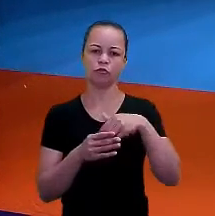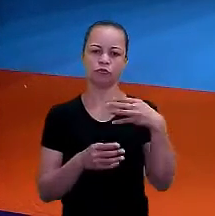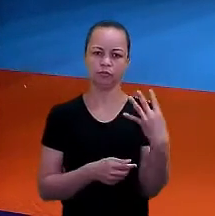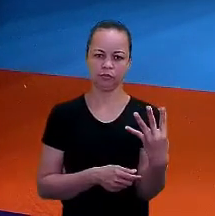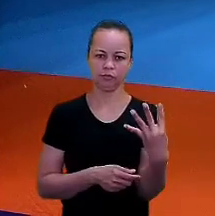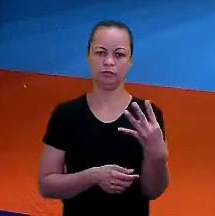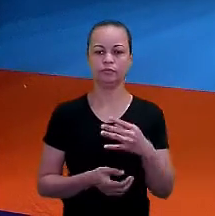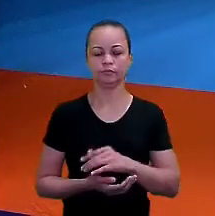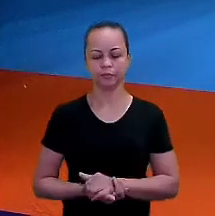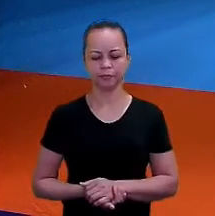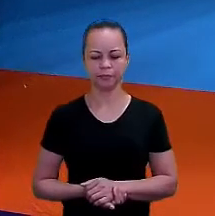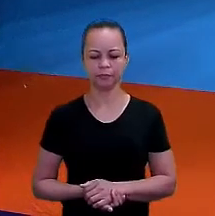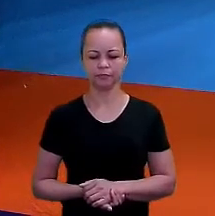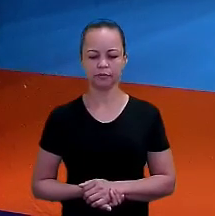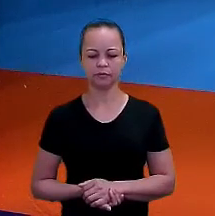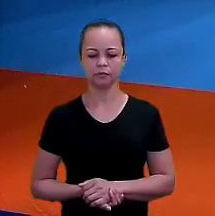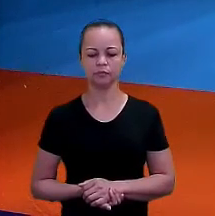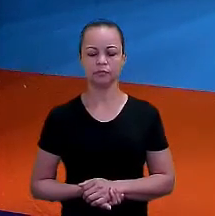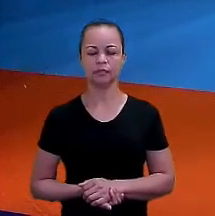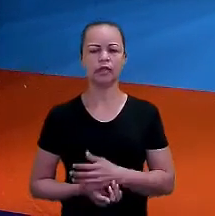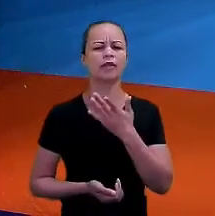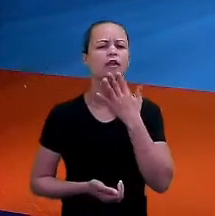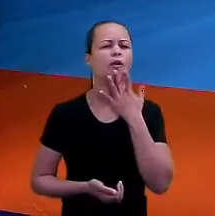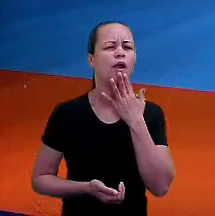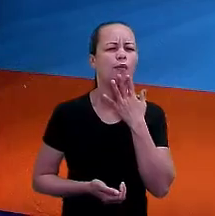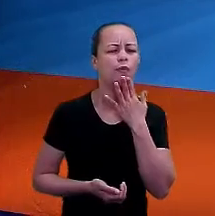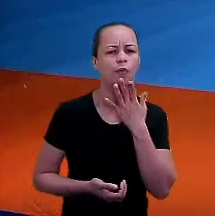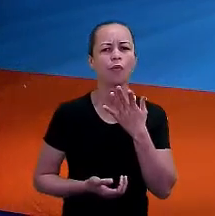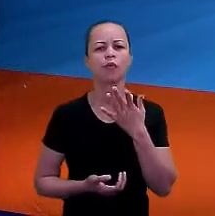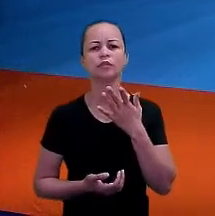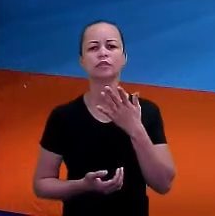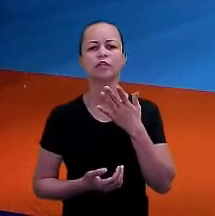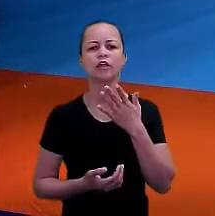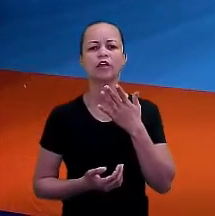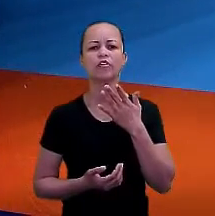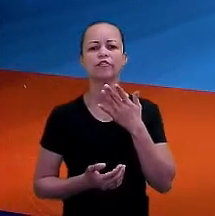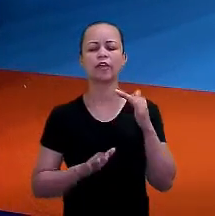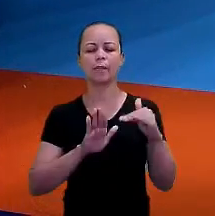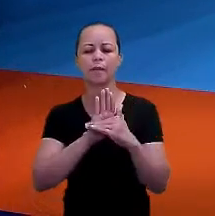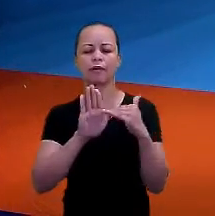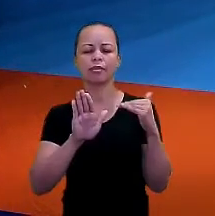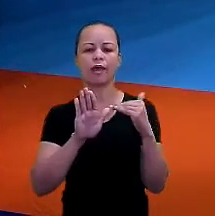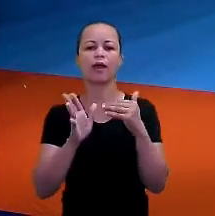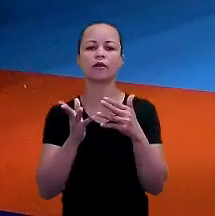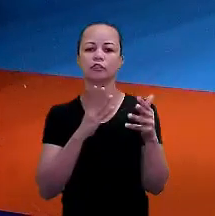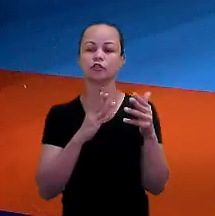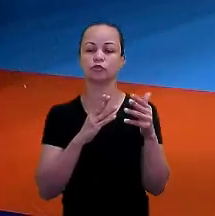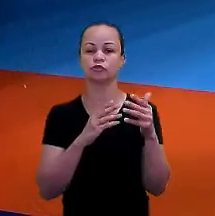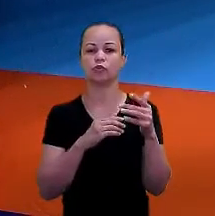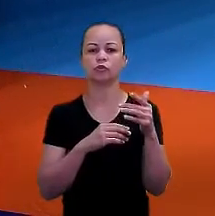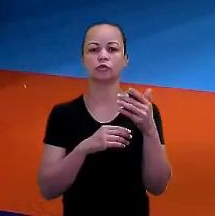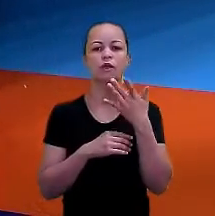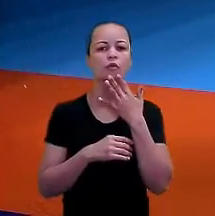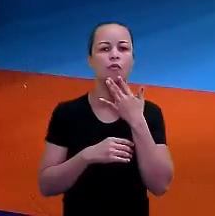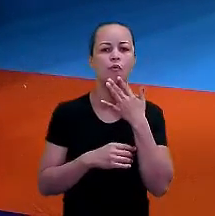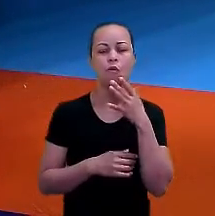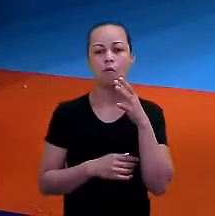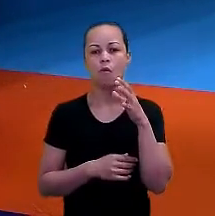tá certo? Qual cor teve a metade dos votos da cor